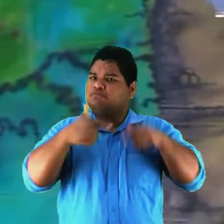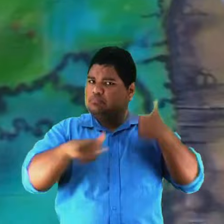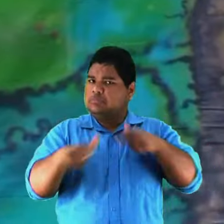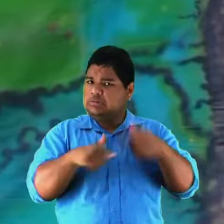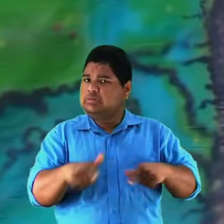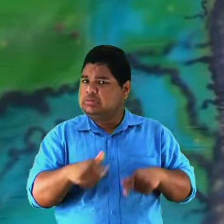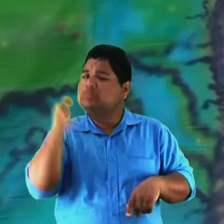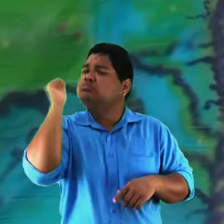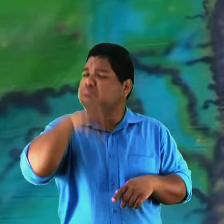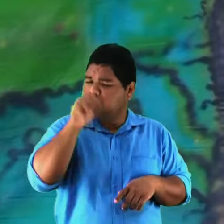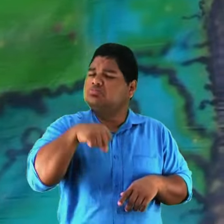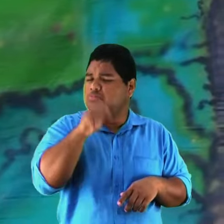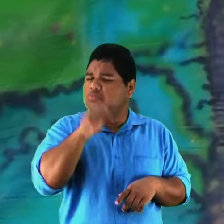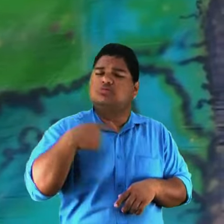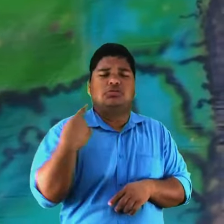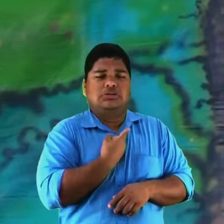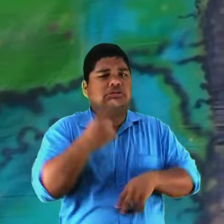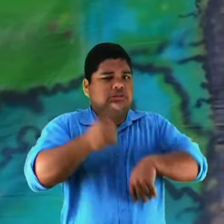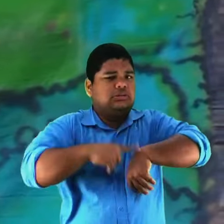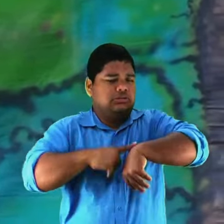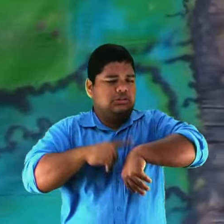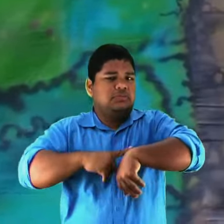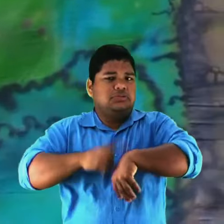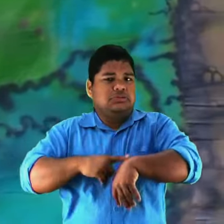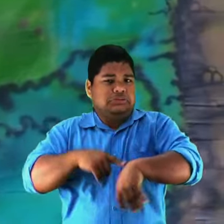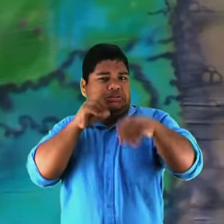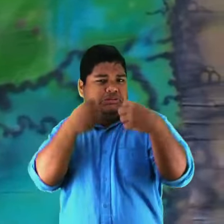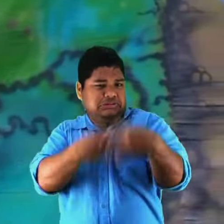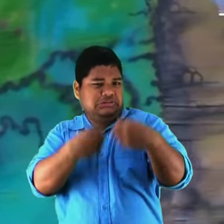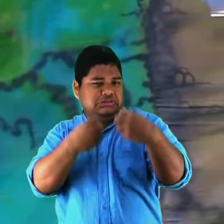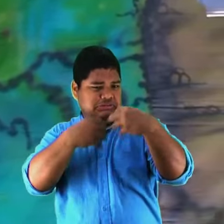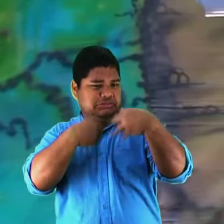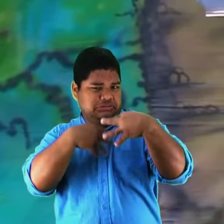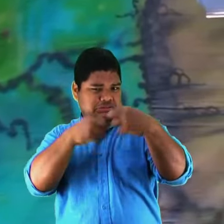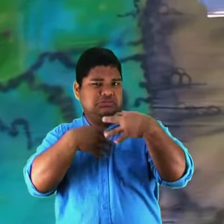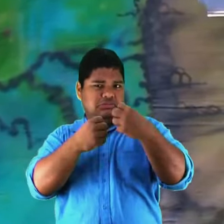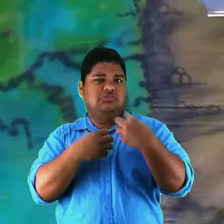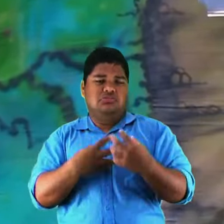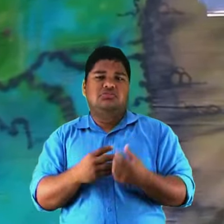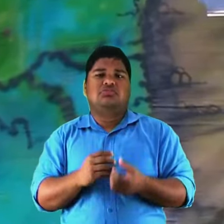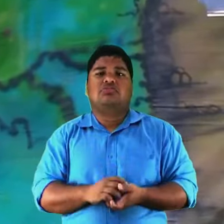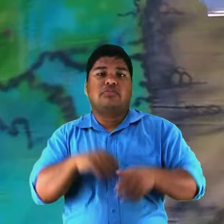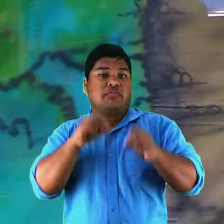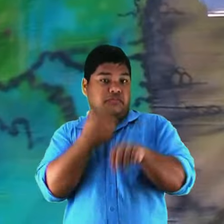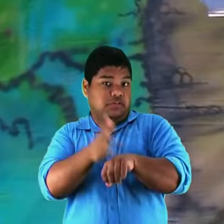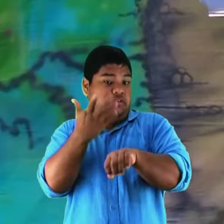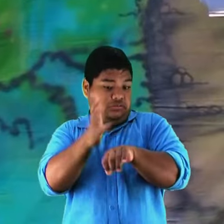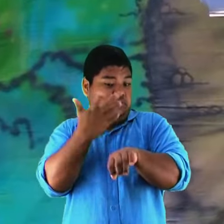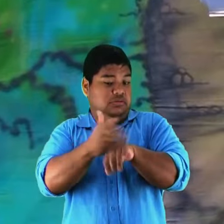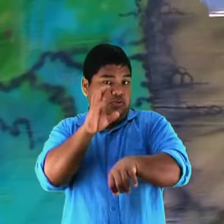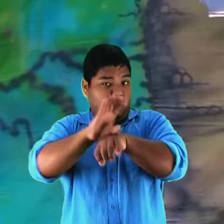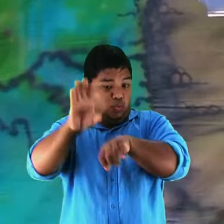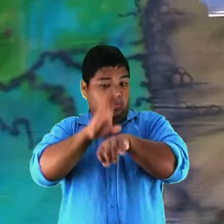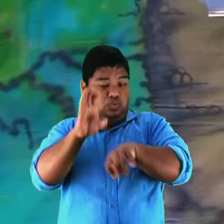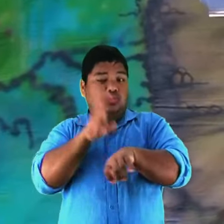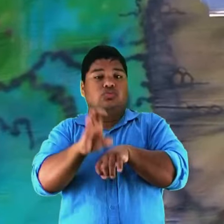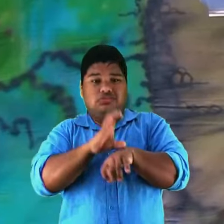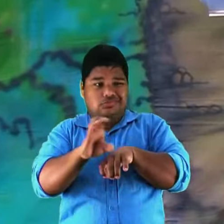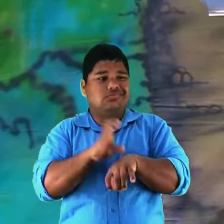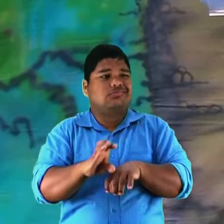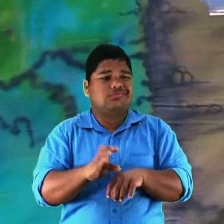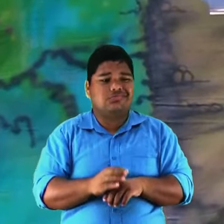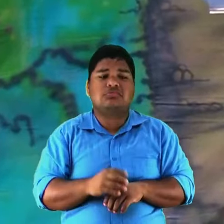ter tempo para nós nos instruirmos, nos autocapacitarmos, melhorar o nosso nível de conhecimento, é